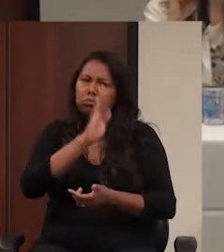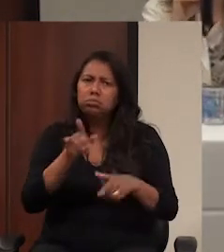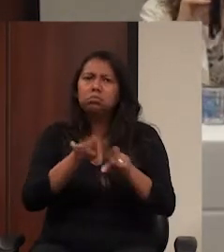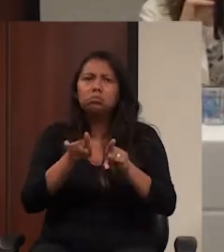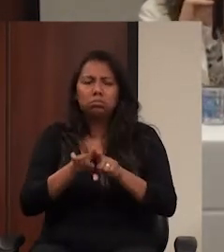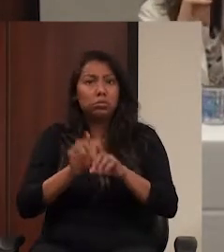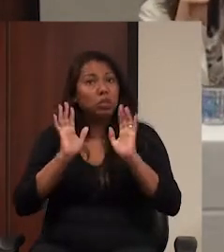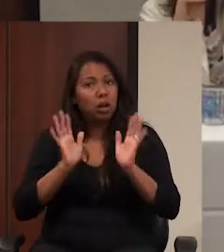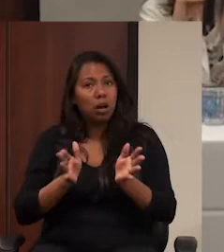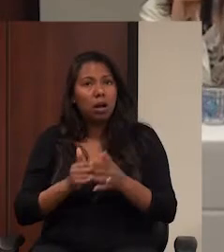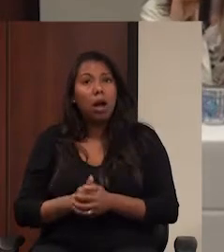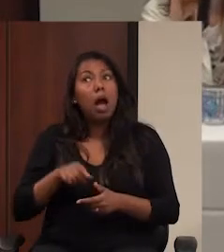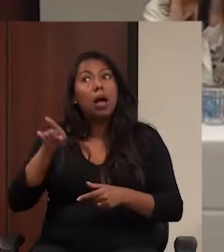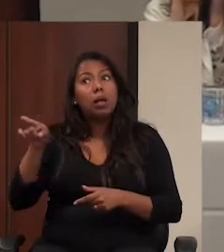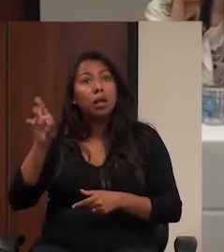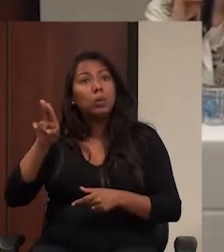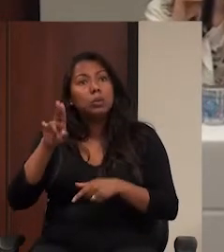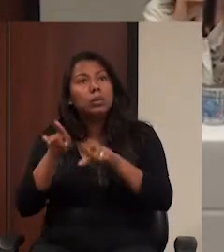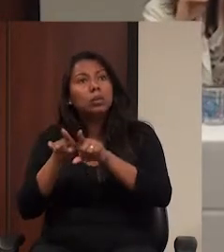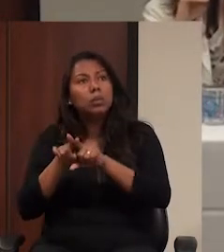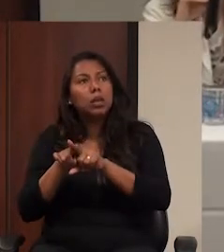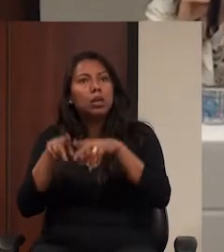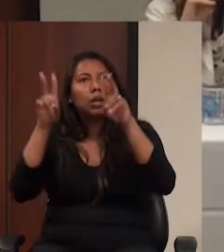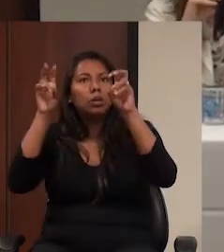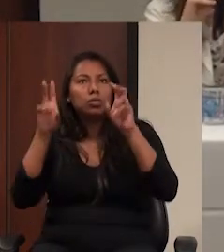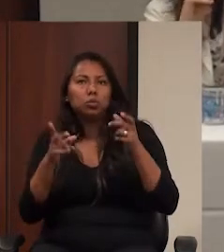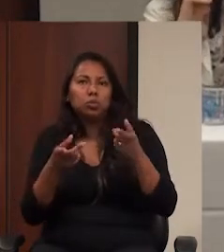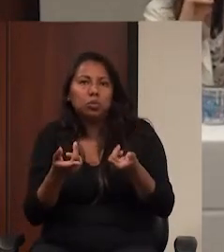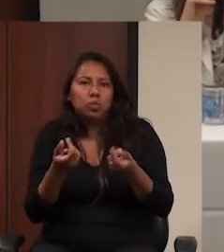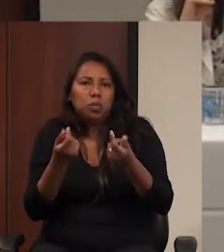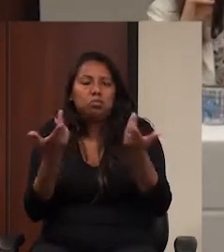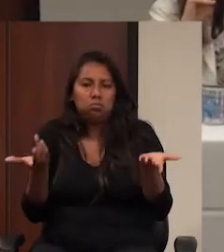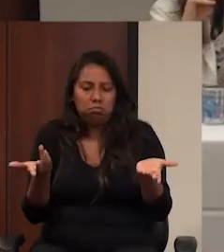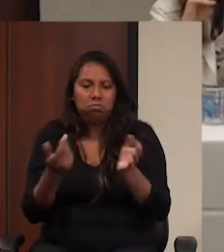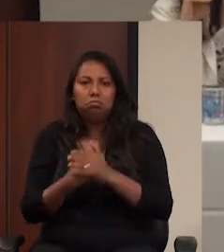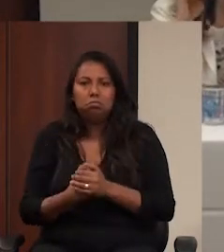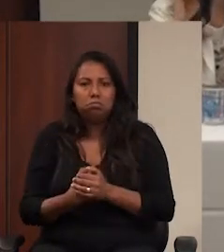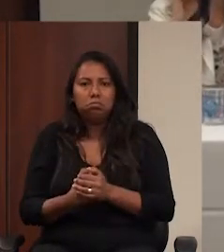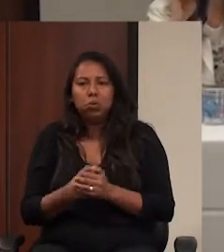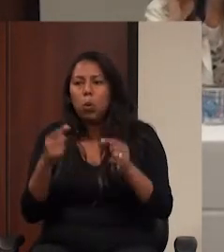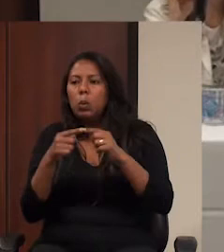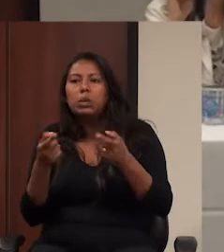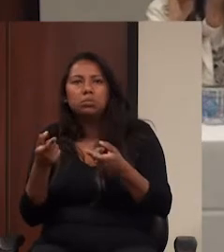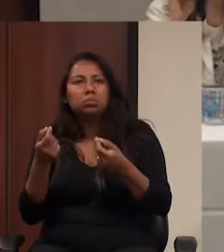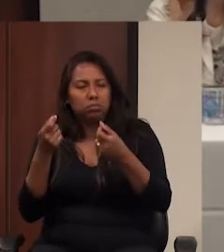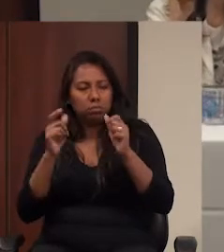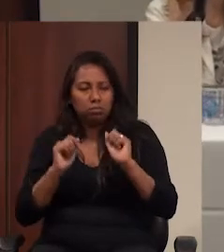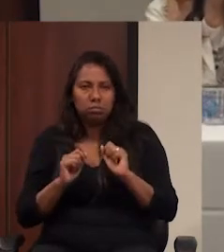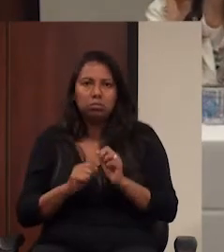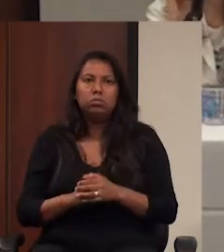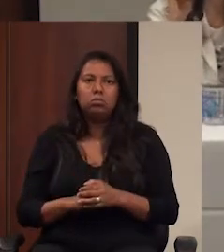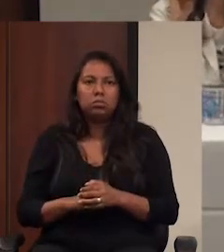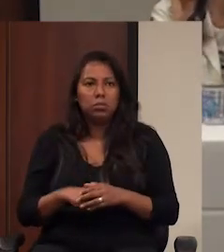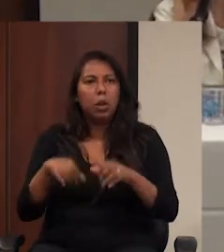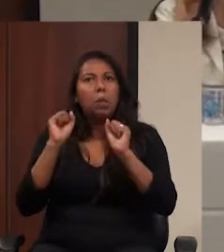que lá também é usado para assuntos basicamente financeiros, né? Tudo que relacionado à questão financeira tem a tal